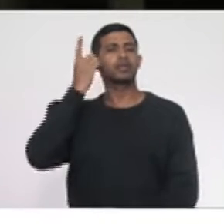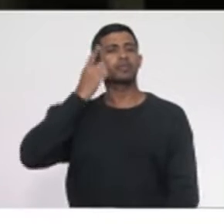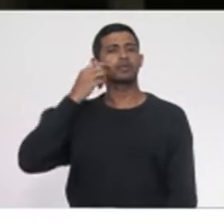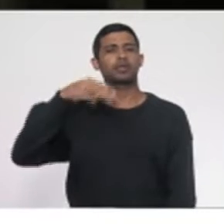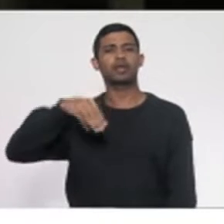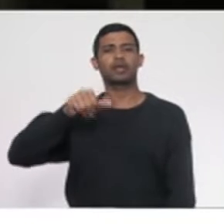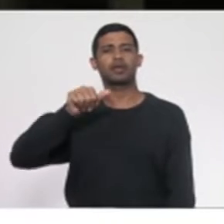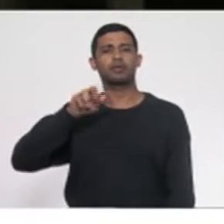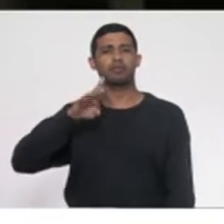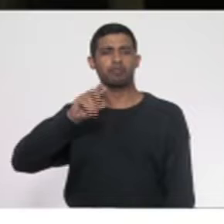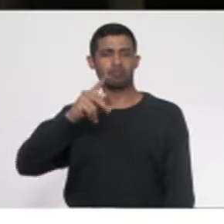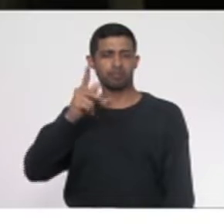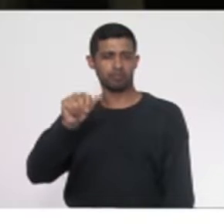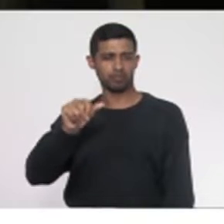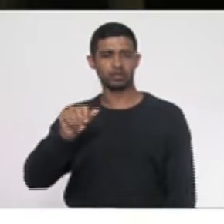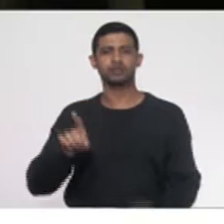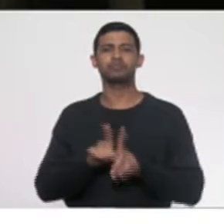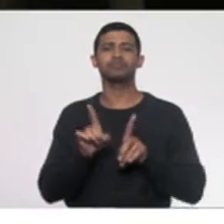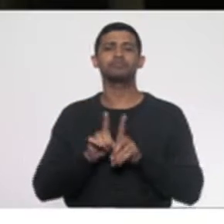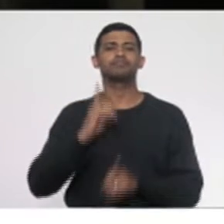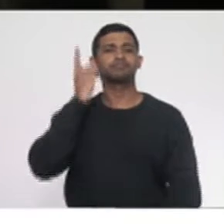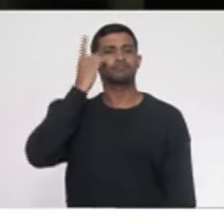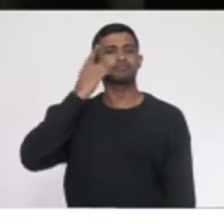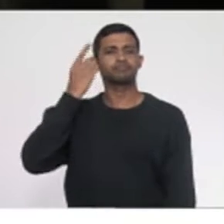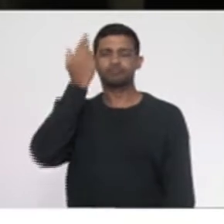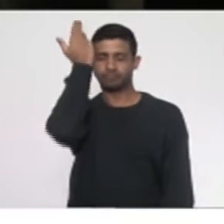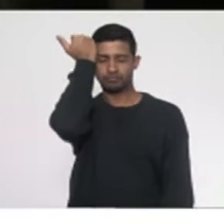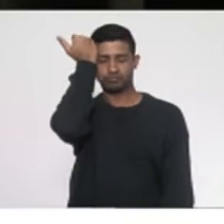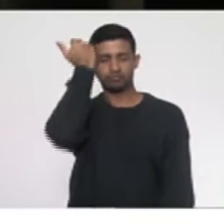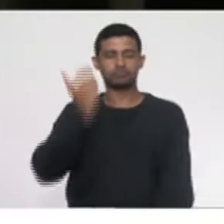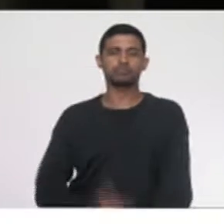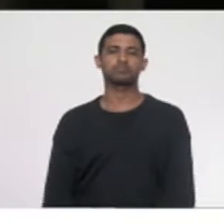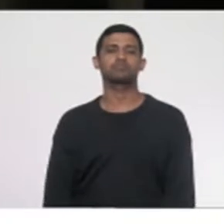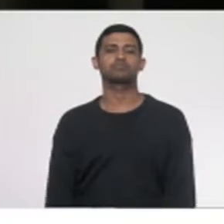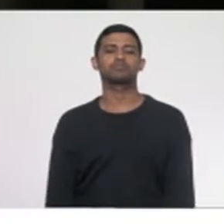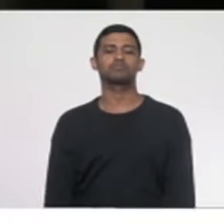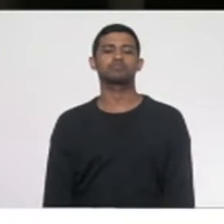Rocha, deputado Eliomar Coelho,